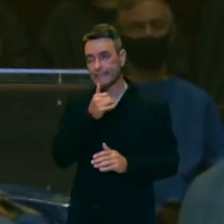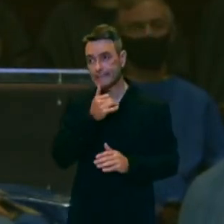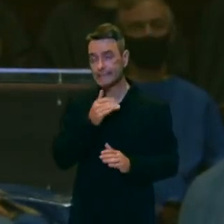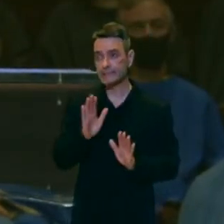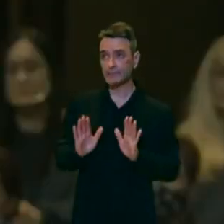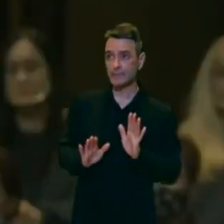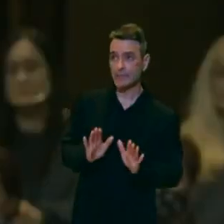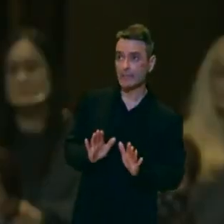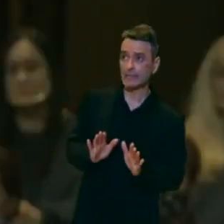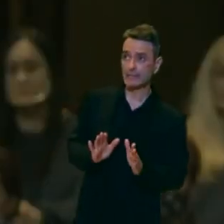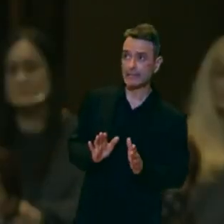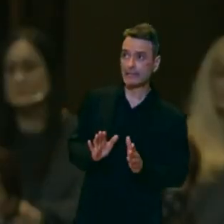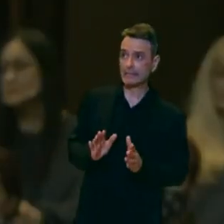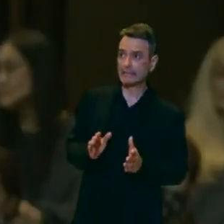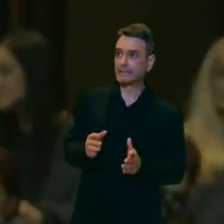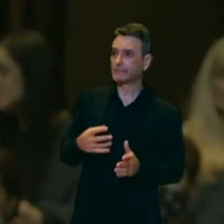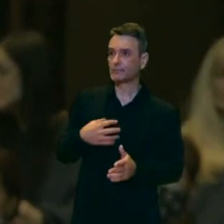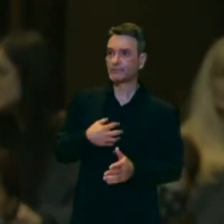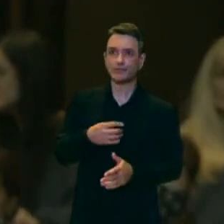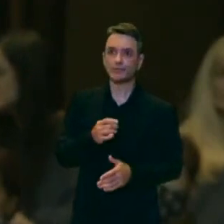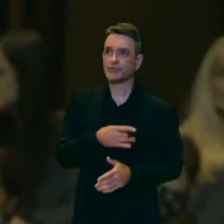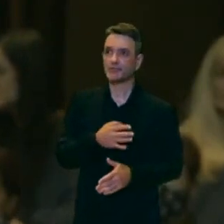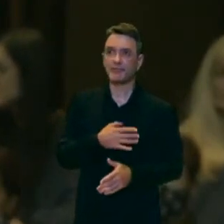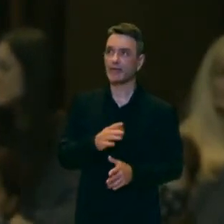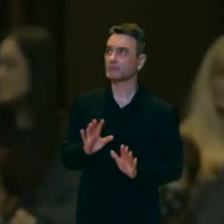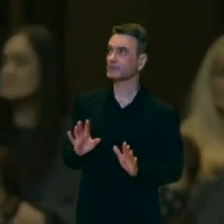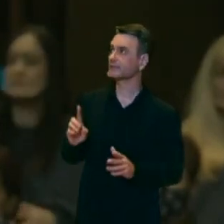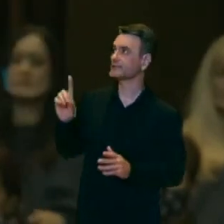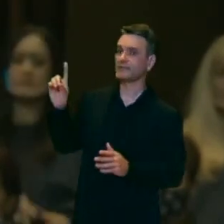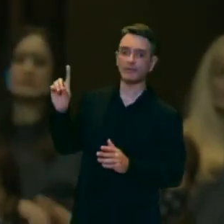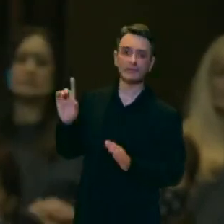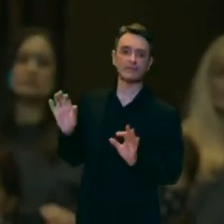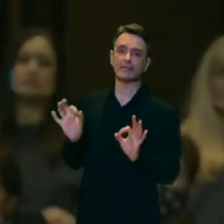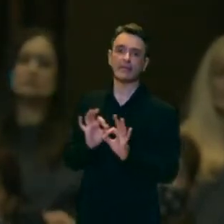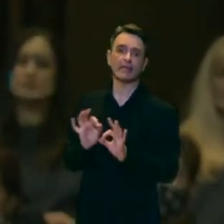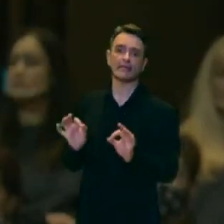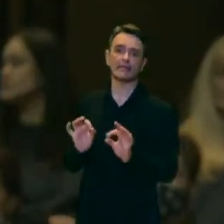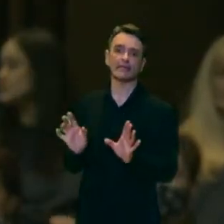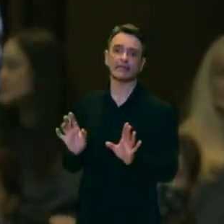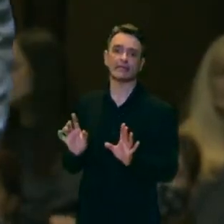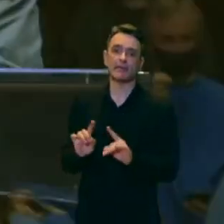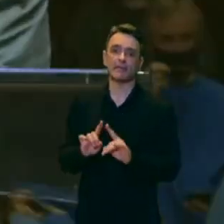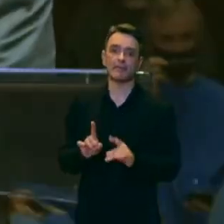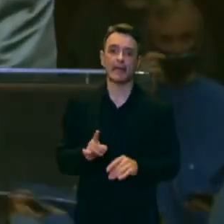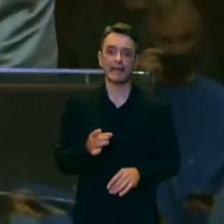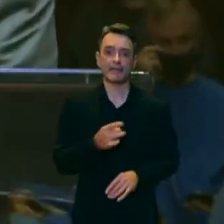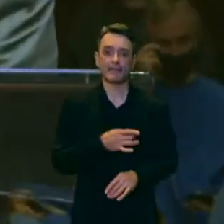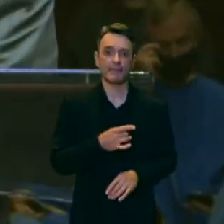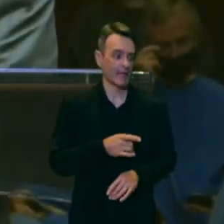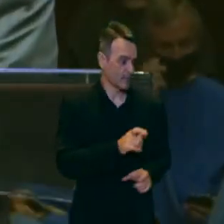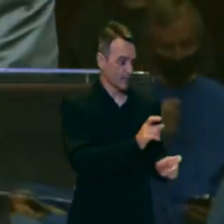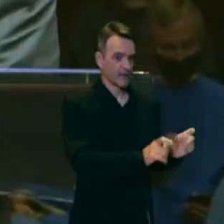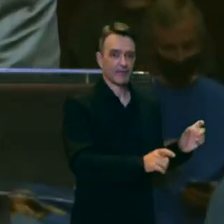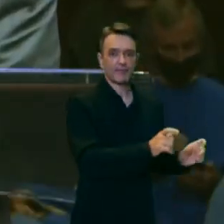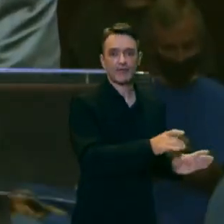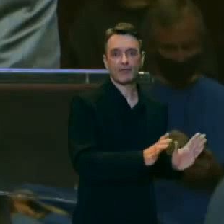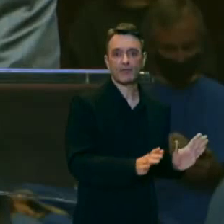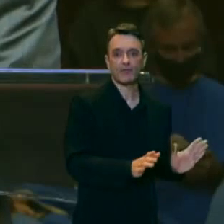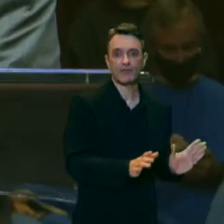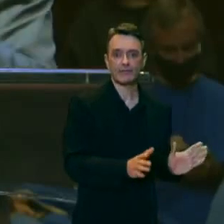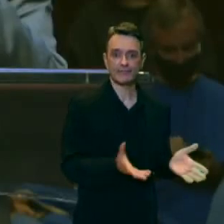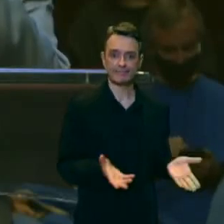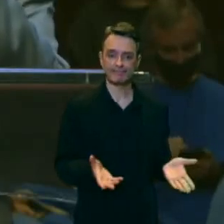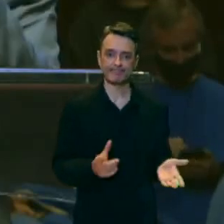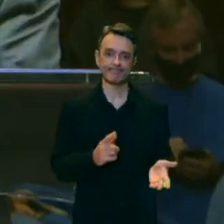Senhor e o trocamos pelo temor dos homens, porque ao perder esse temor do Senhor, nós perdemos